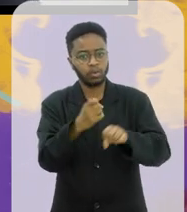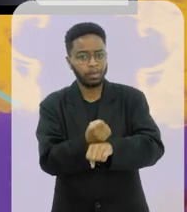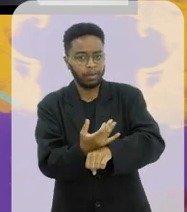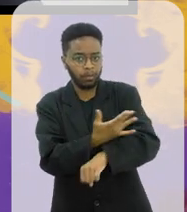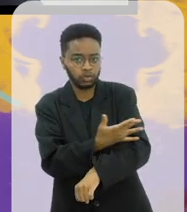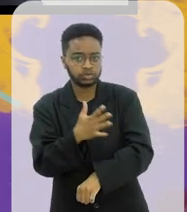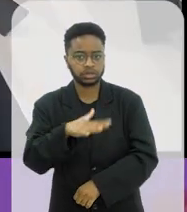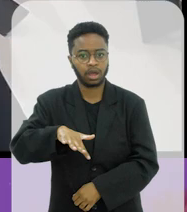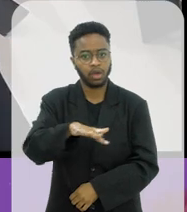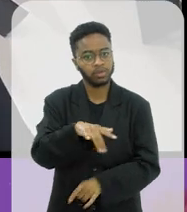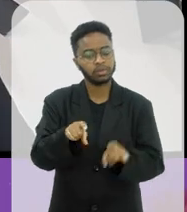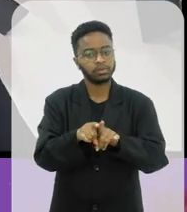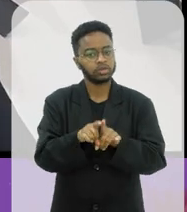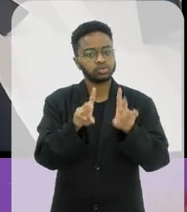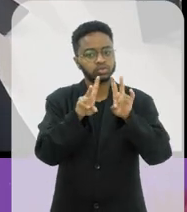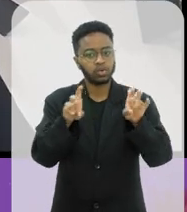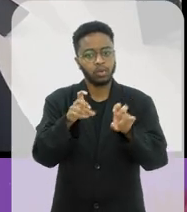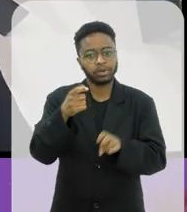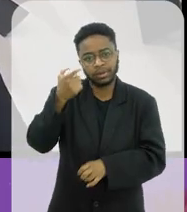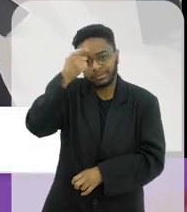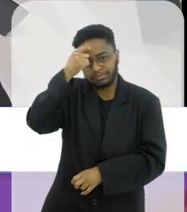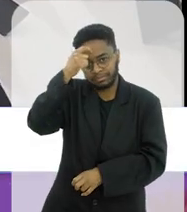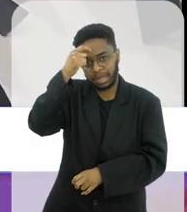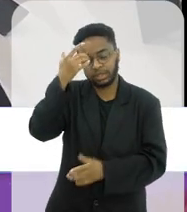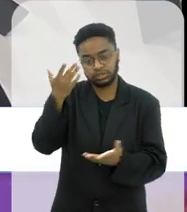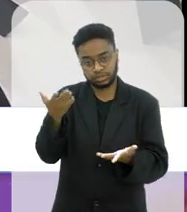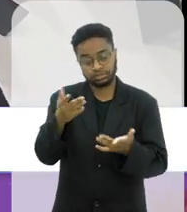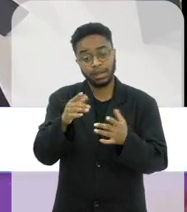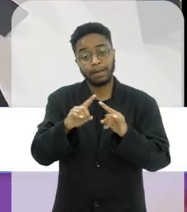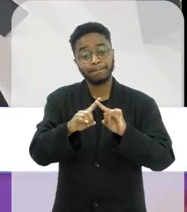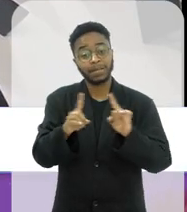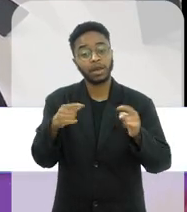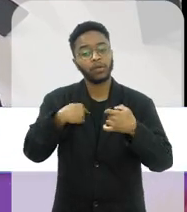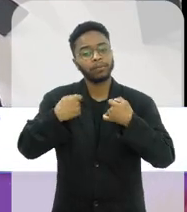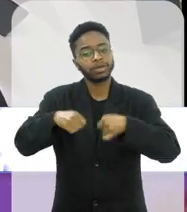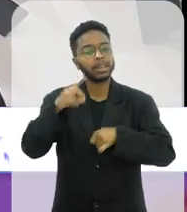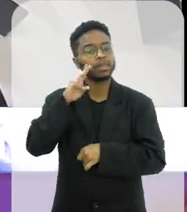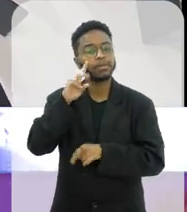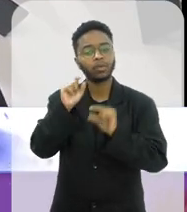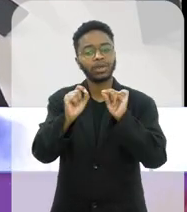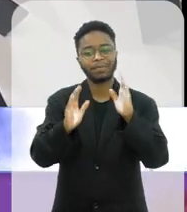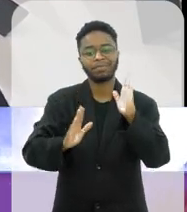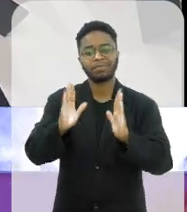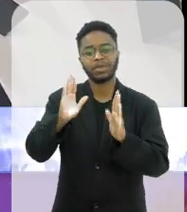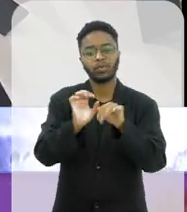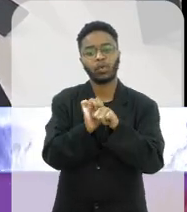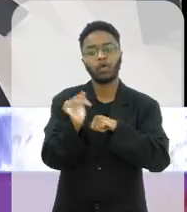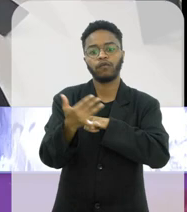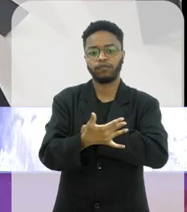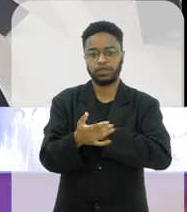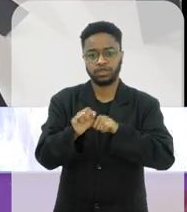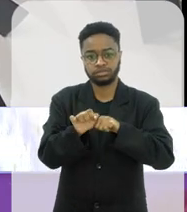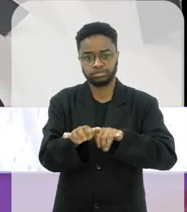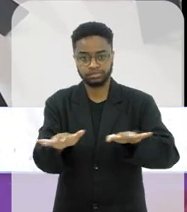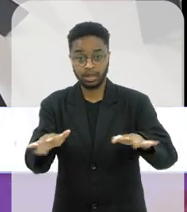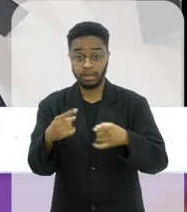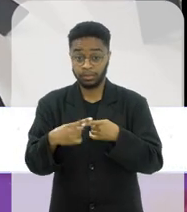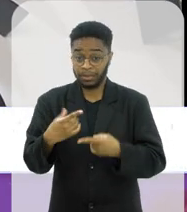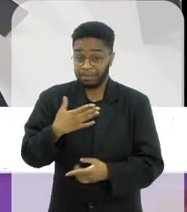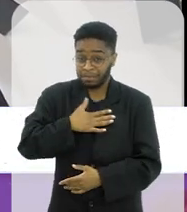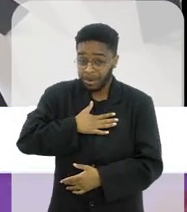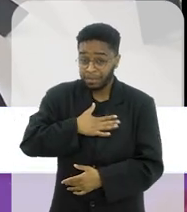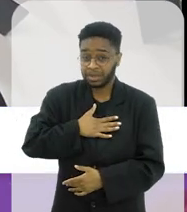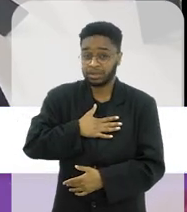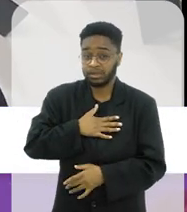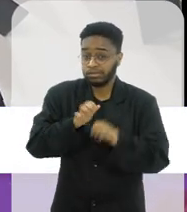emocional, sobre o aspecto psicológico. E me permita lembrar na época da Covid, porque a Covid, para mim, foi